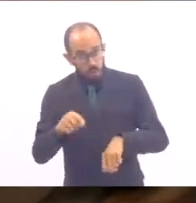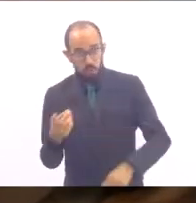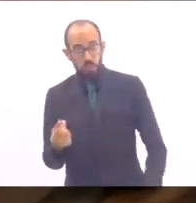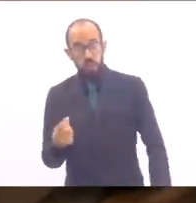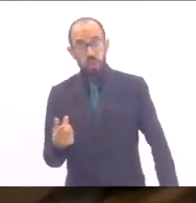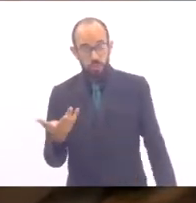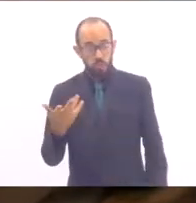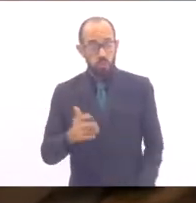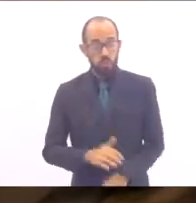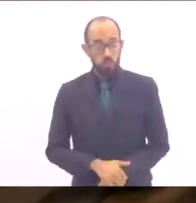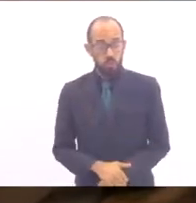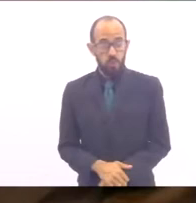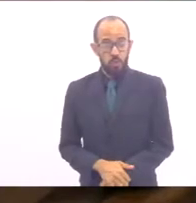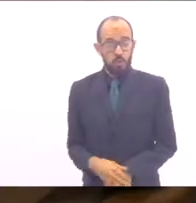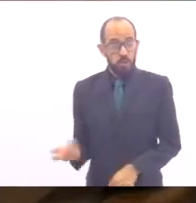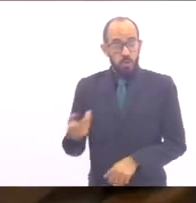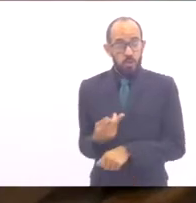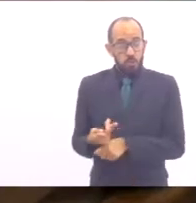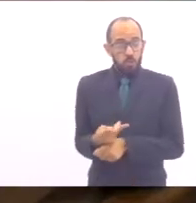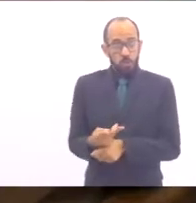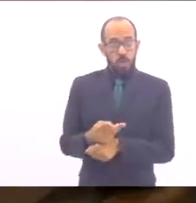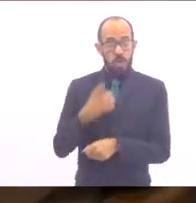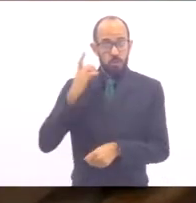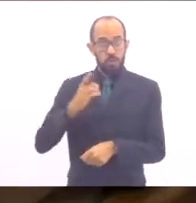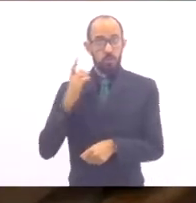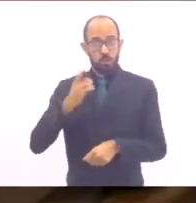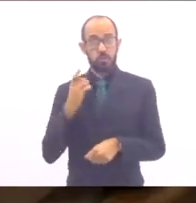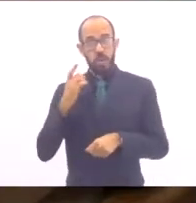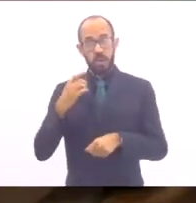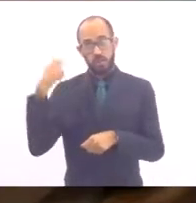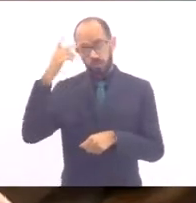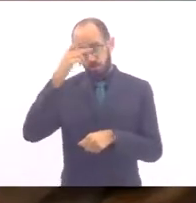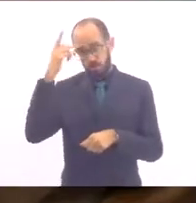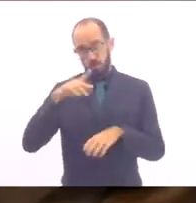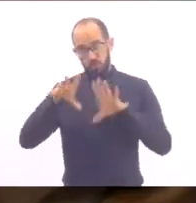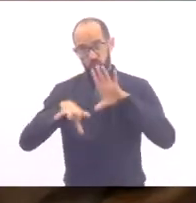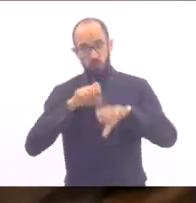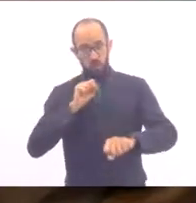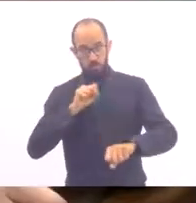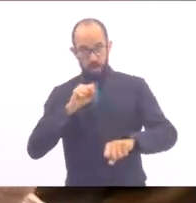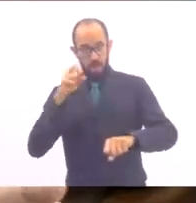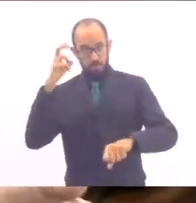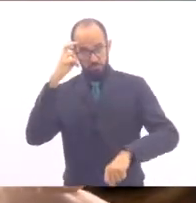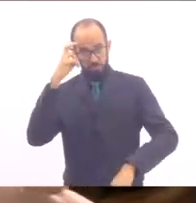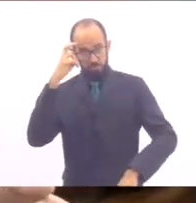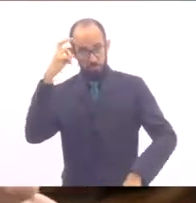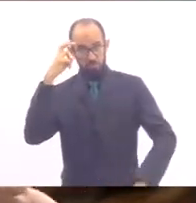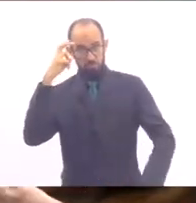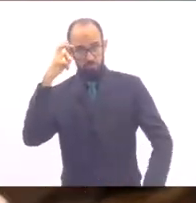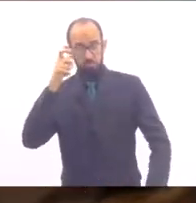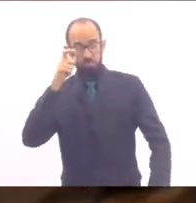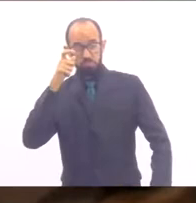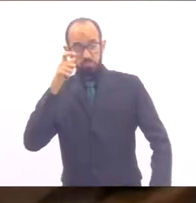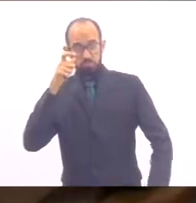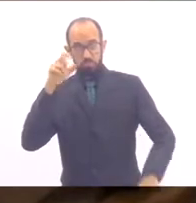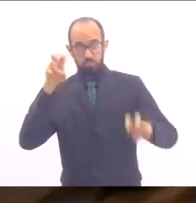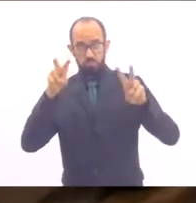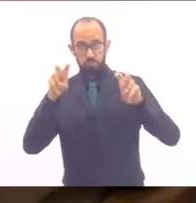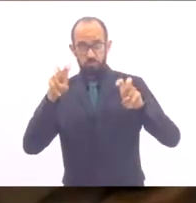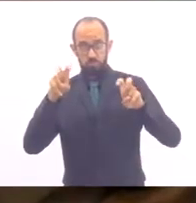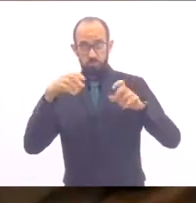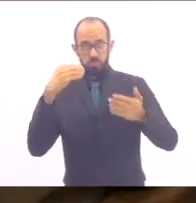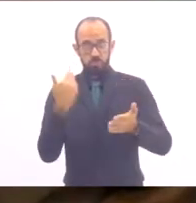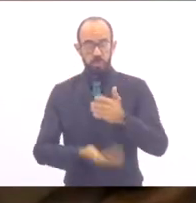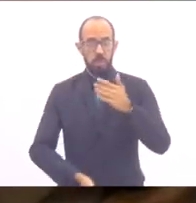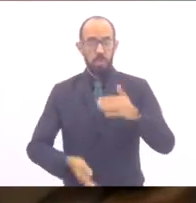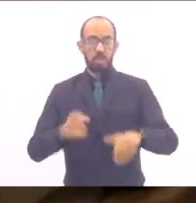Procuraram os grandes deputados, pessoas graduadas, pessoas interessadas nesse assunto, perderam